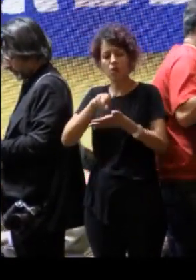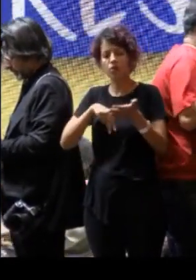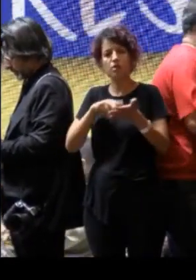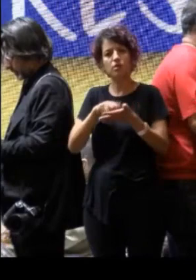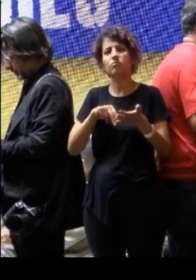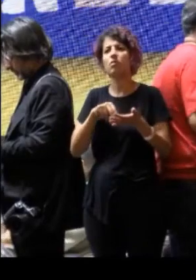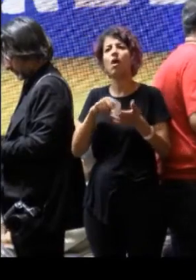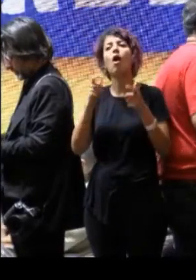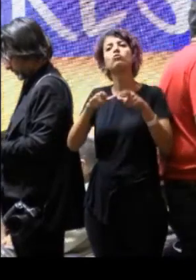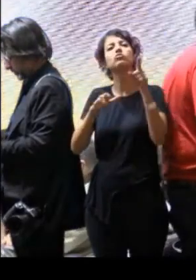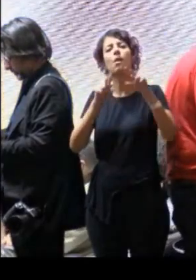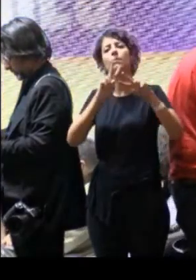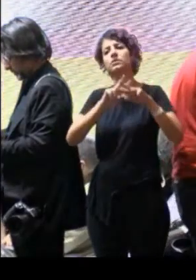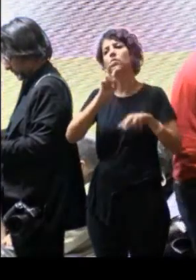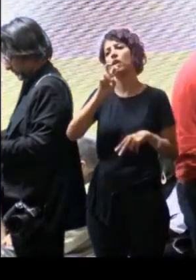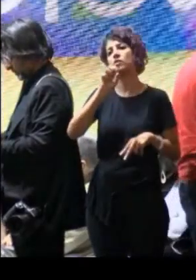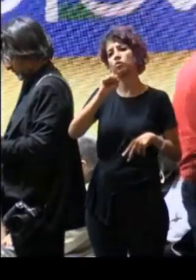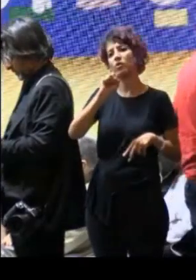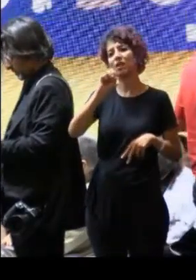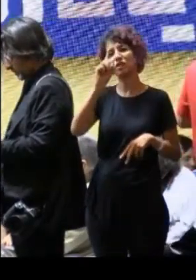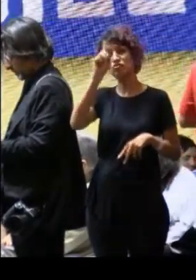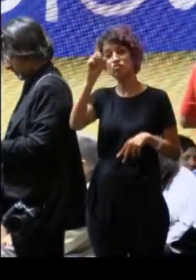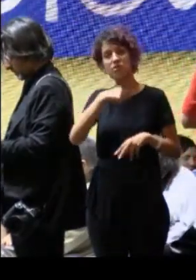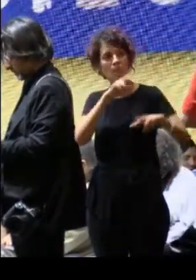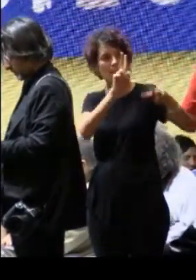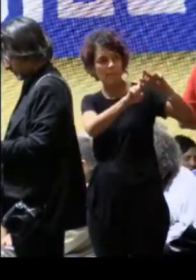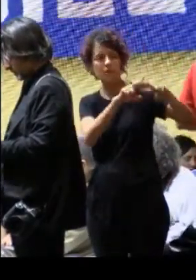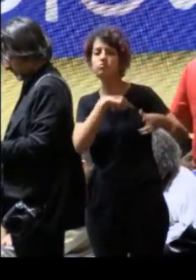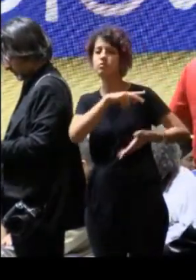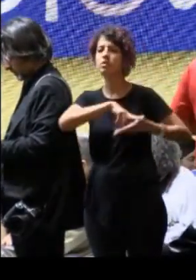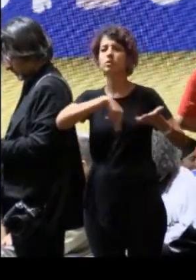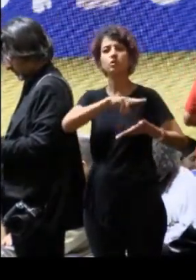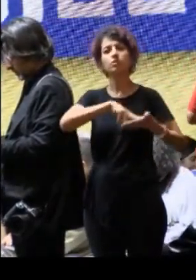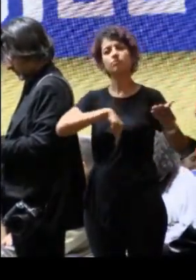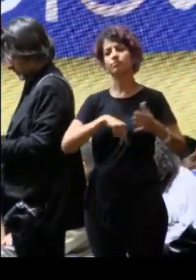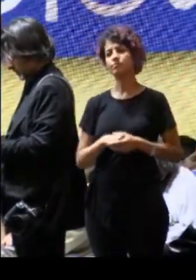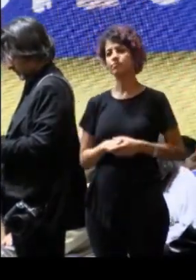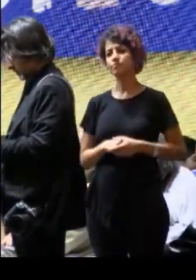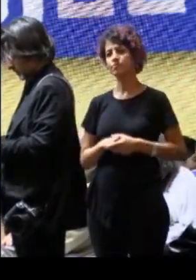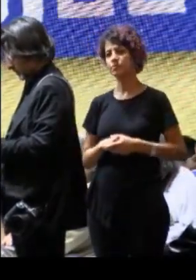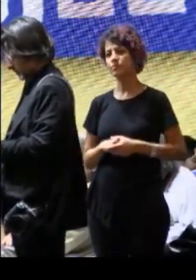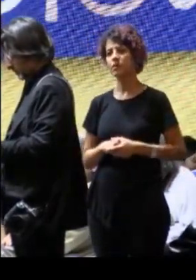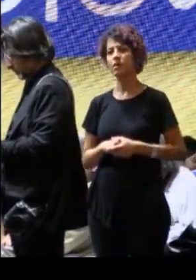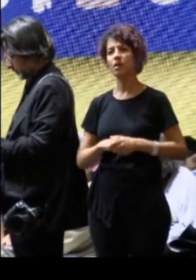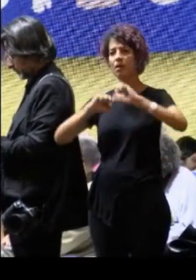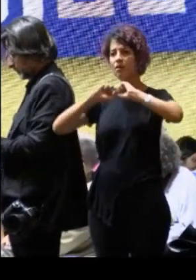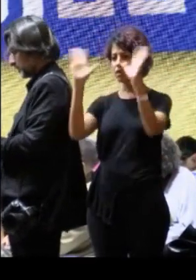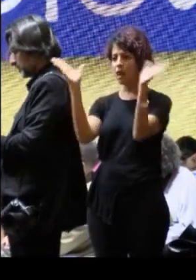dias. E hoje, para mim, está mais claro. Eles